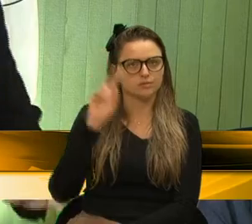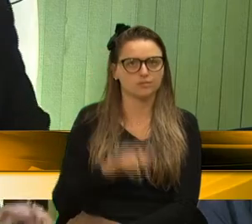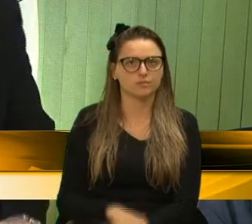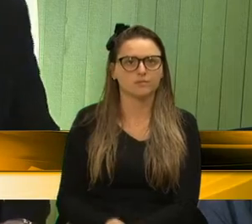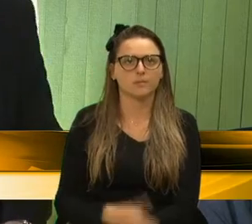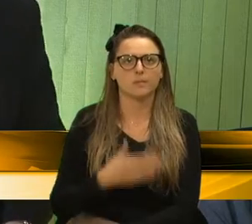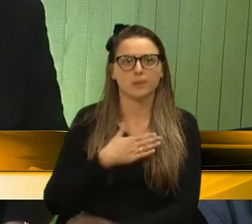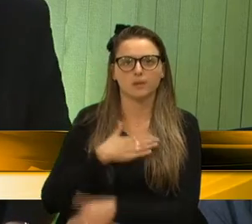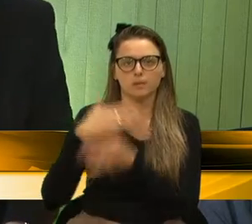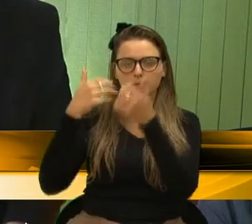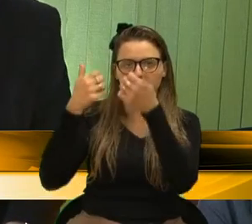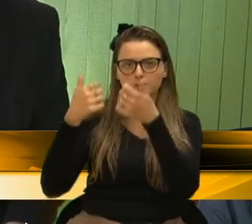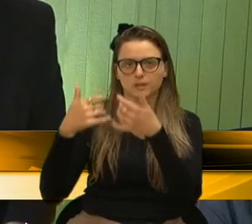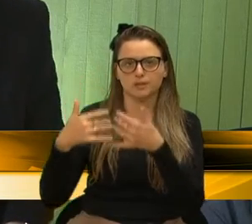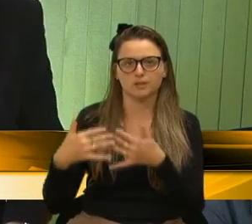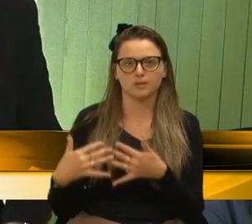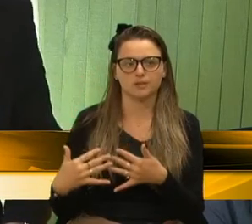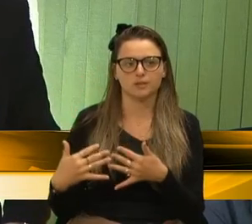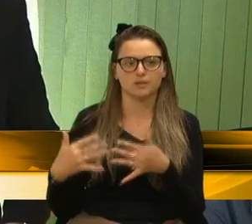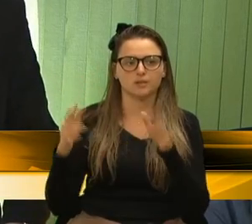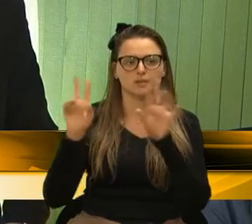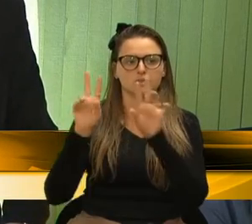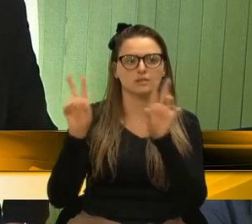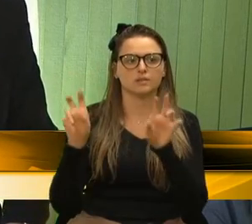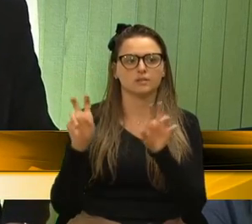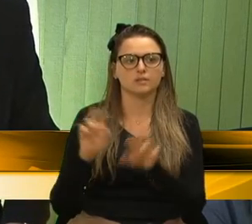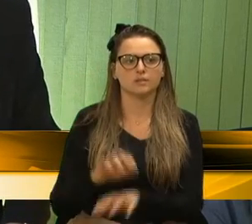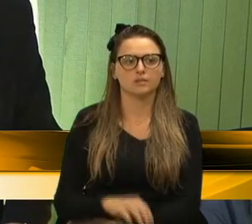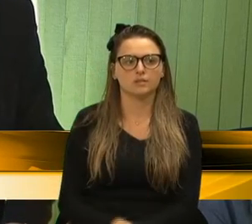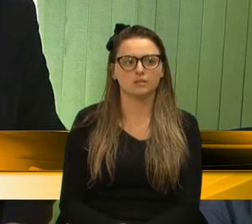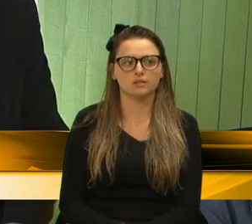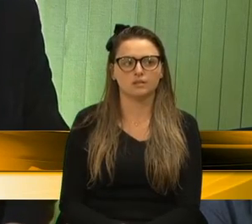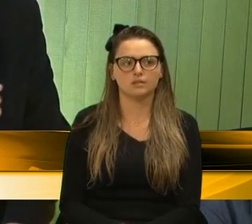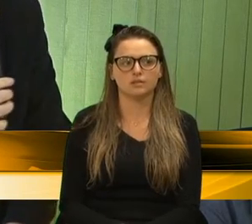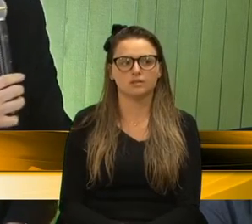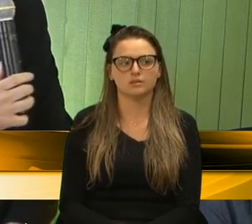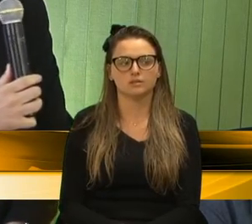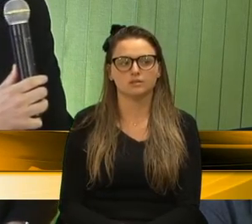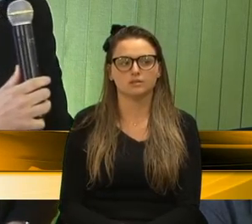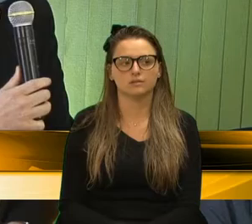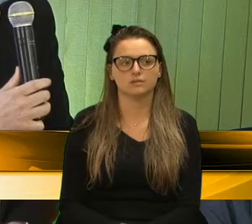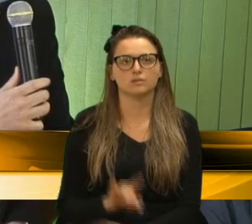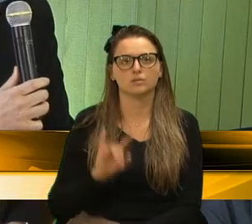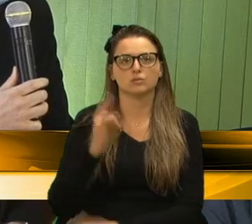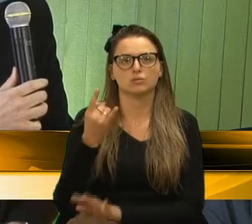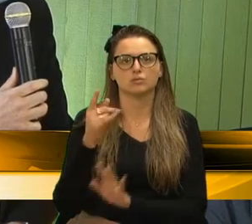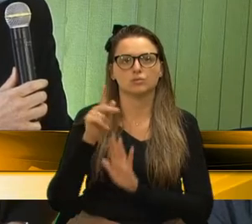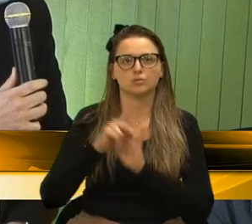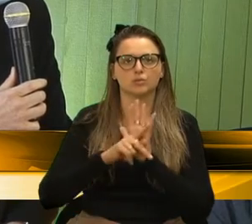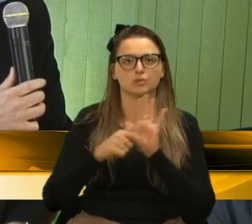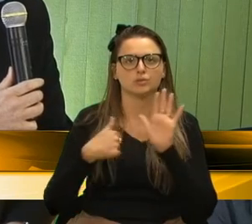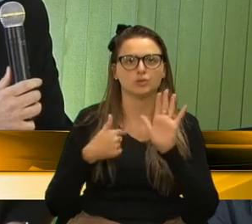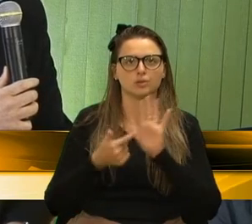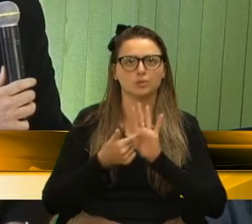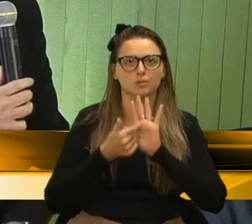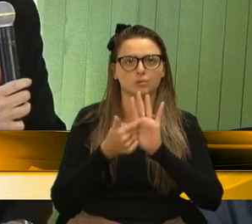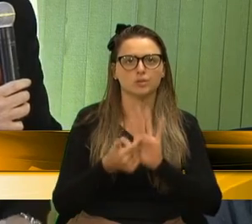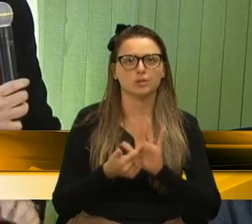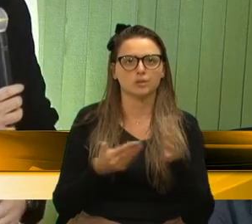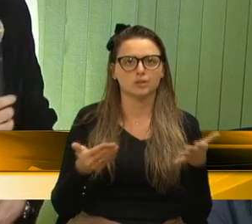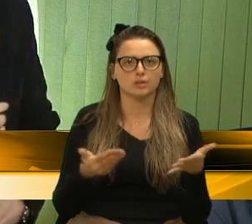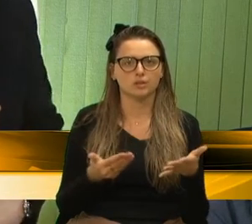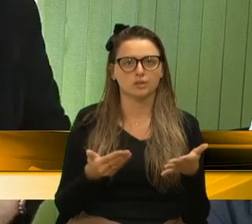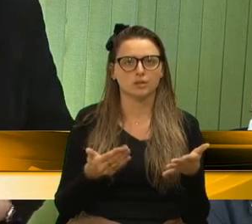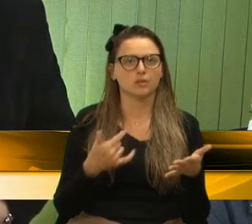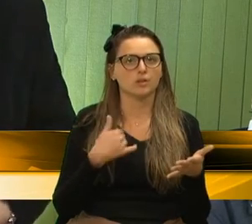pela minha exposição na manhã de hoje, será o último projeto que estarei apresentando nesta legislatura